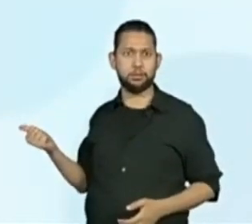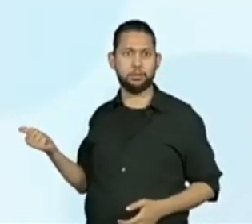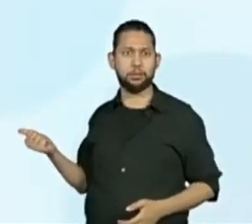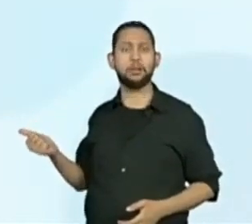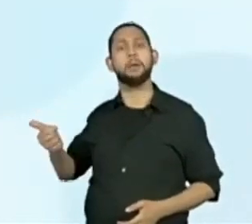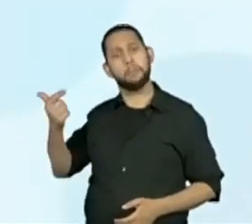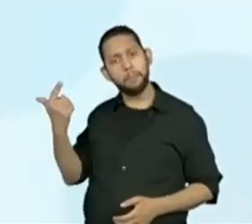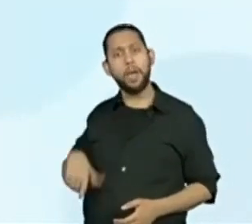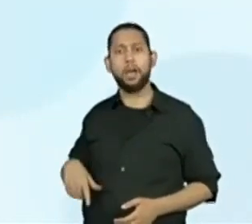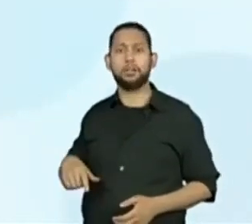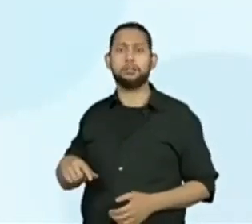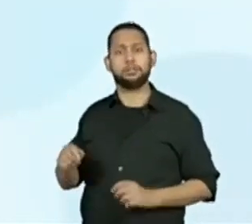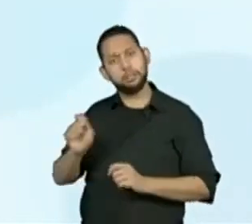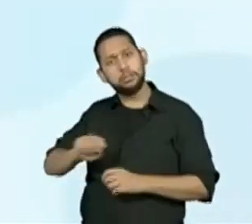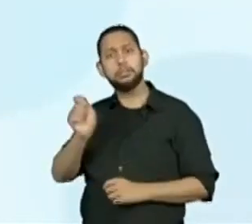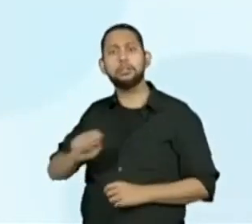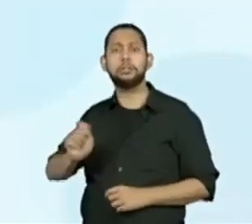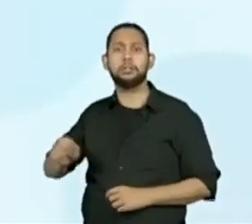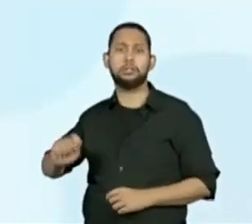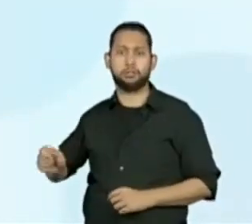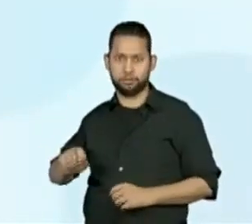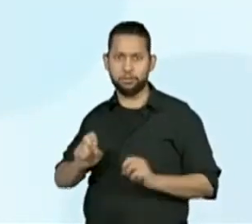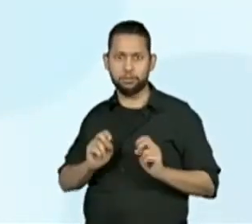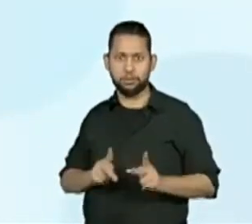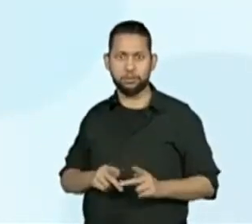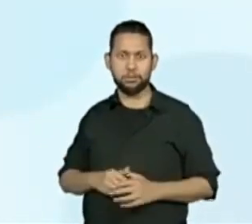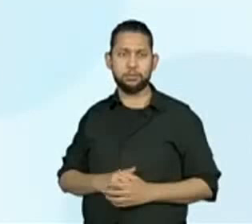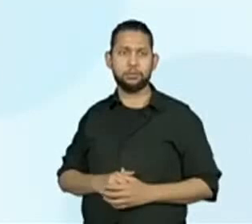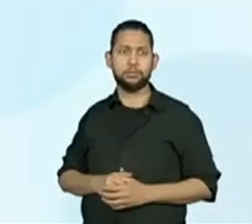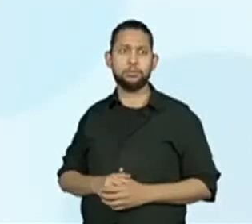e para poder caber tudo aqui no nosso